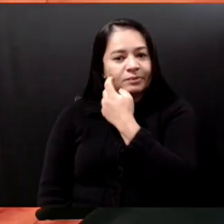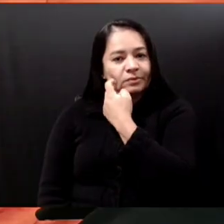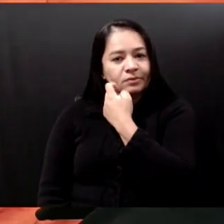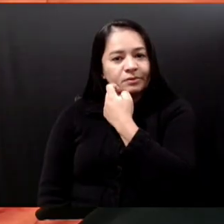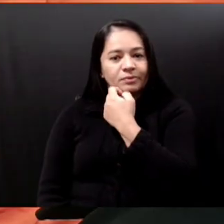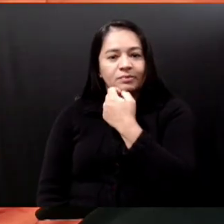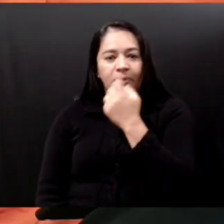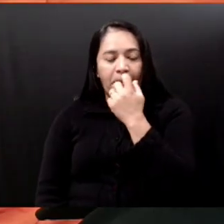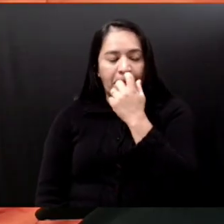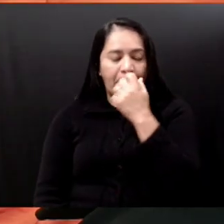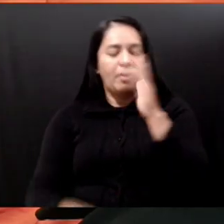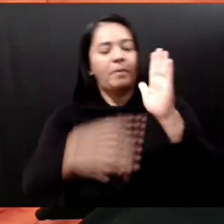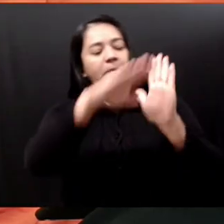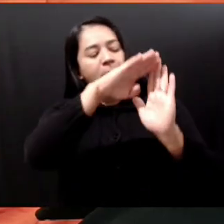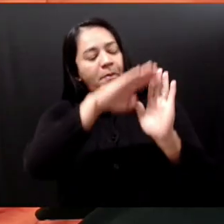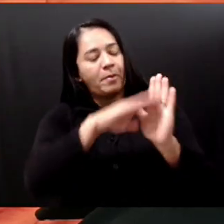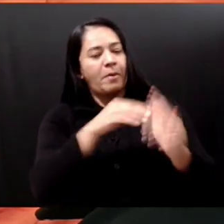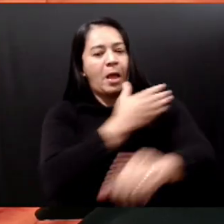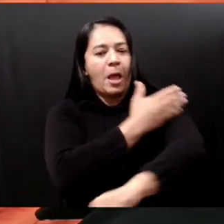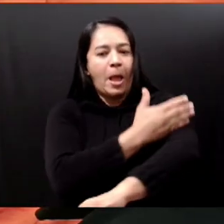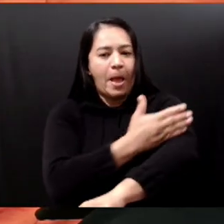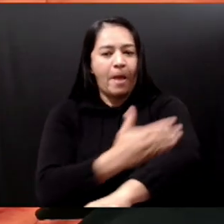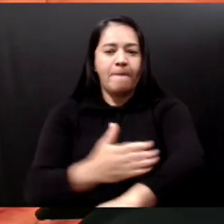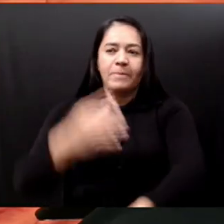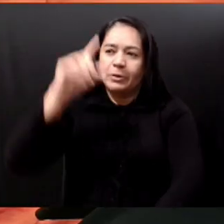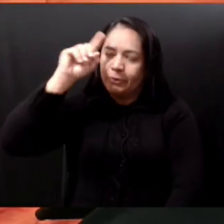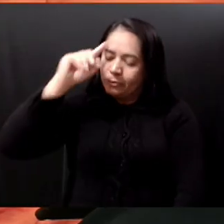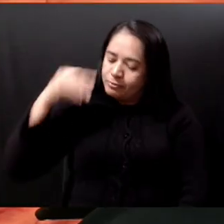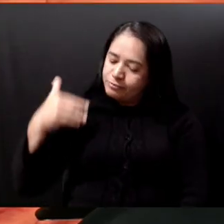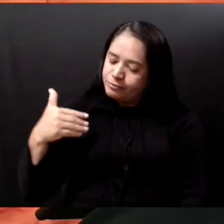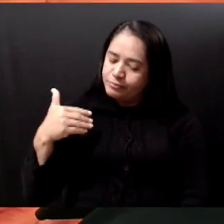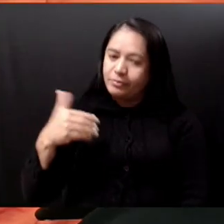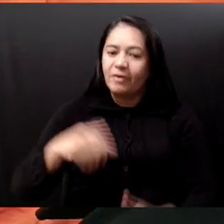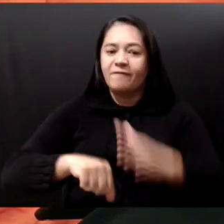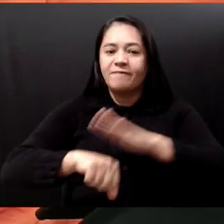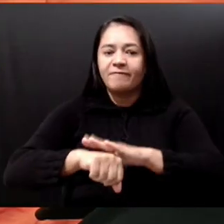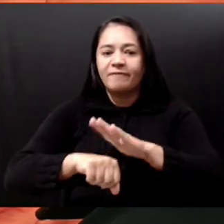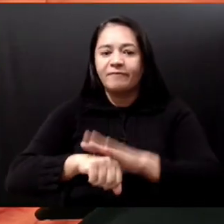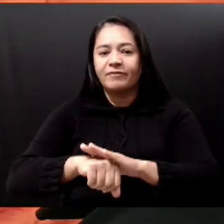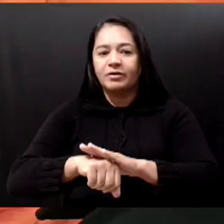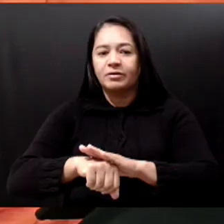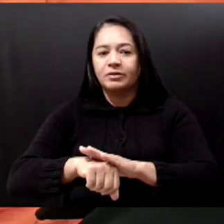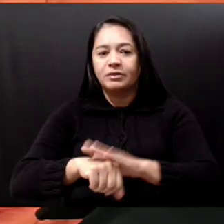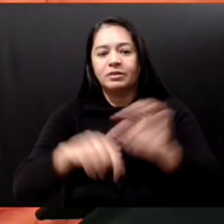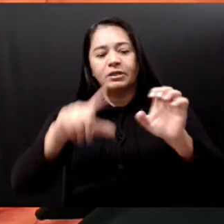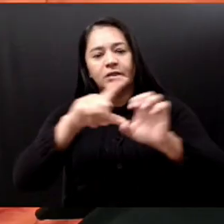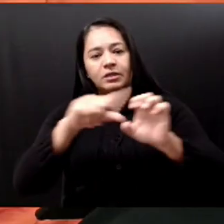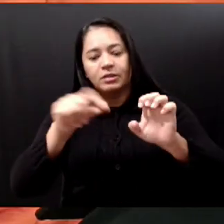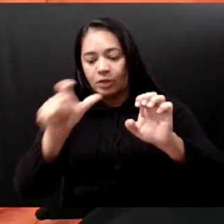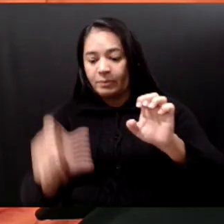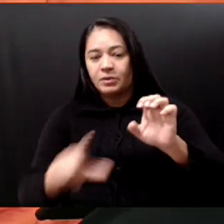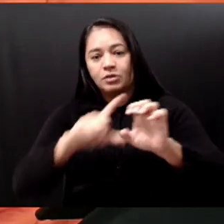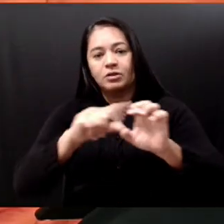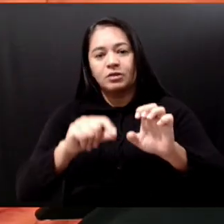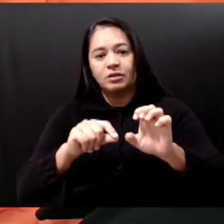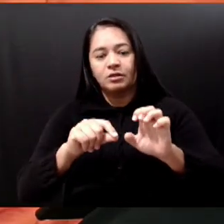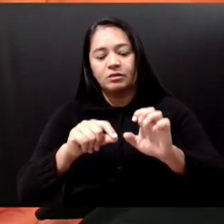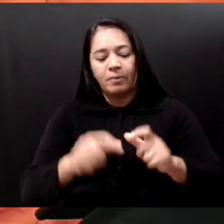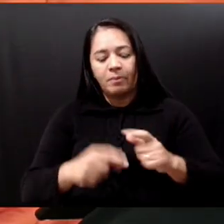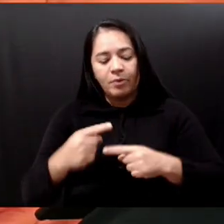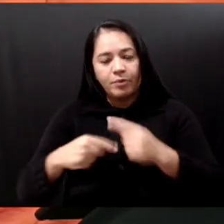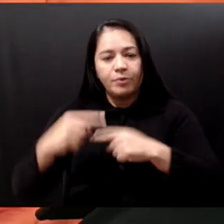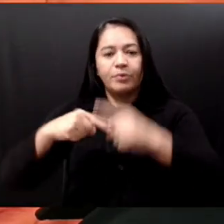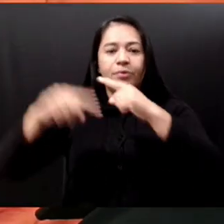rotina, disciplina é o que faz esse empreendedor e empreendedor escalar